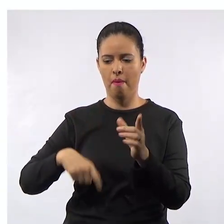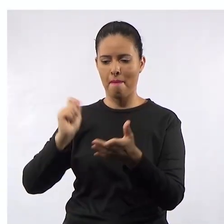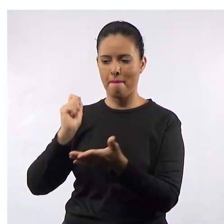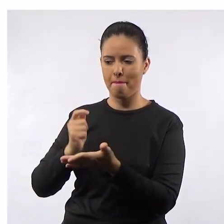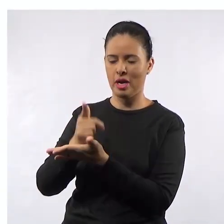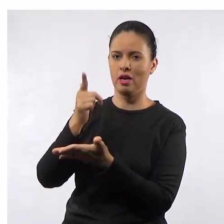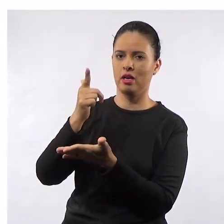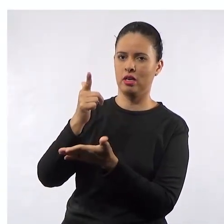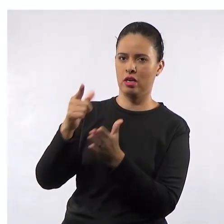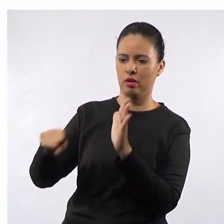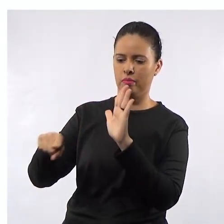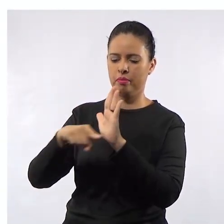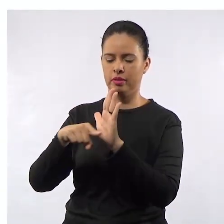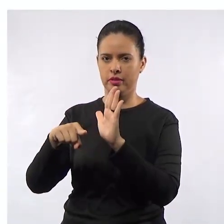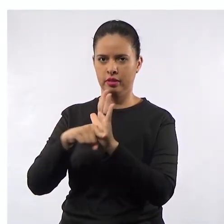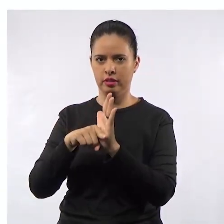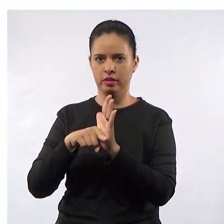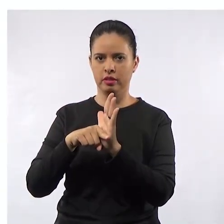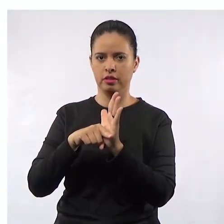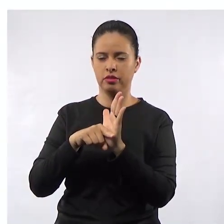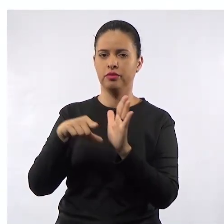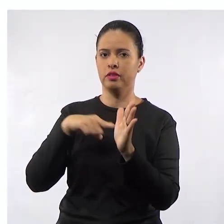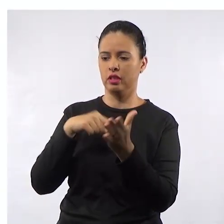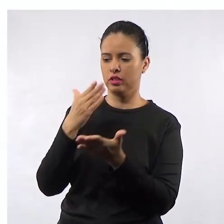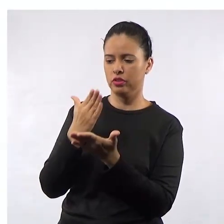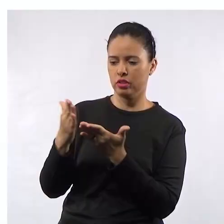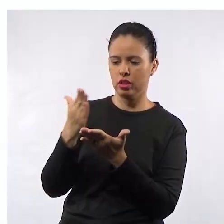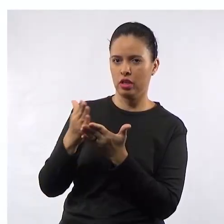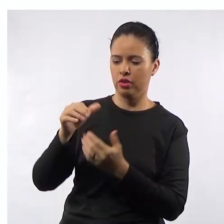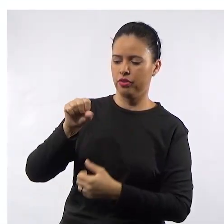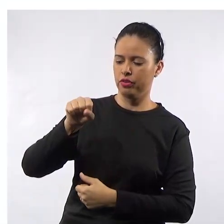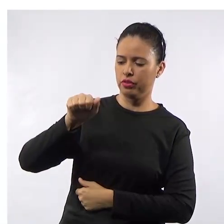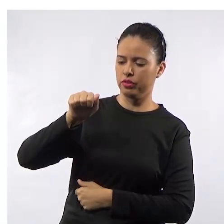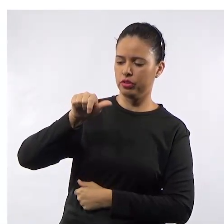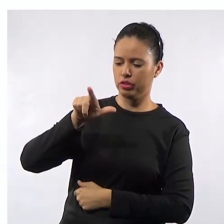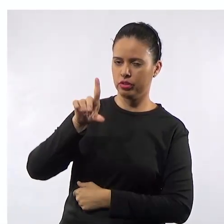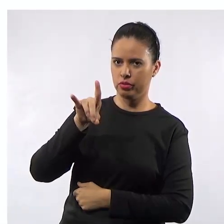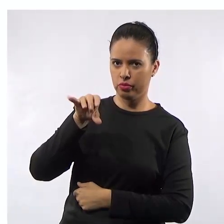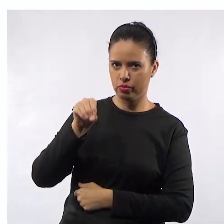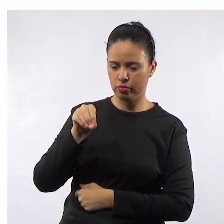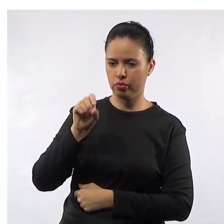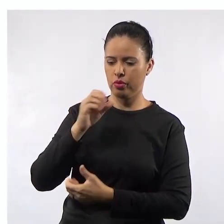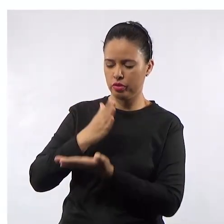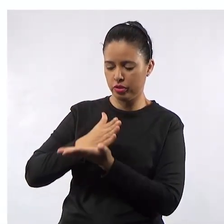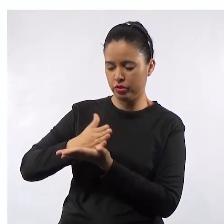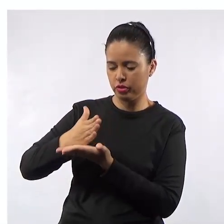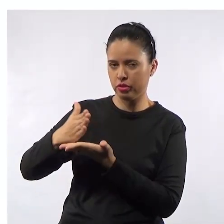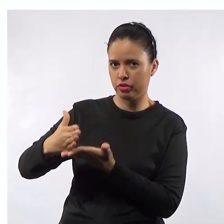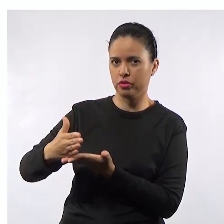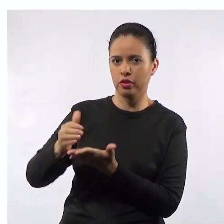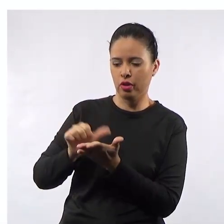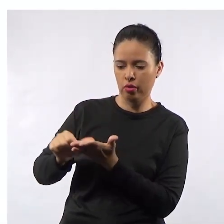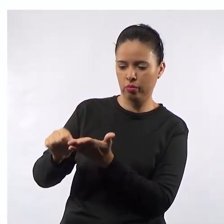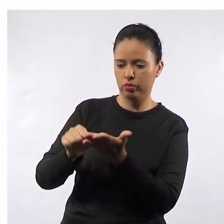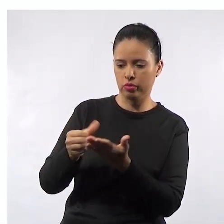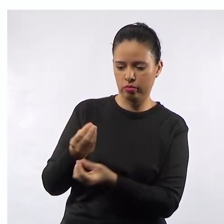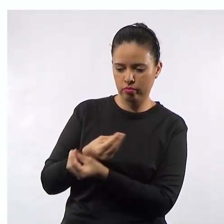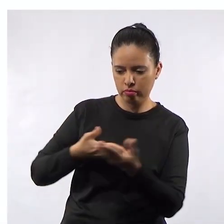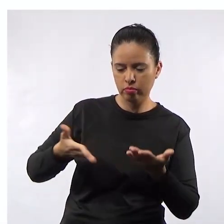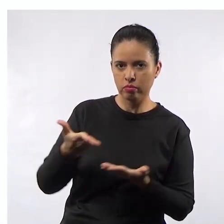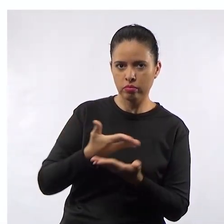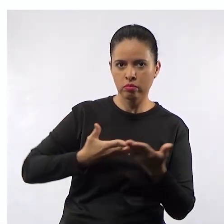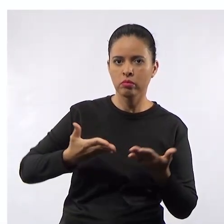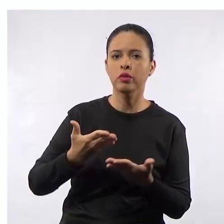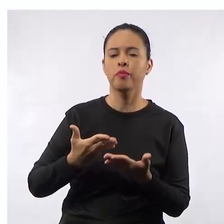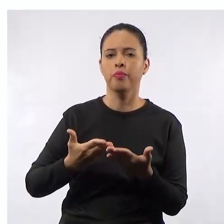e destinar o saldo que houver para proceder na partilha entre os sócios Tá ok